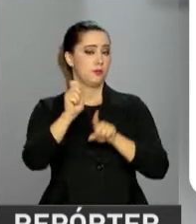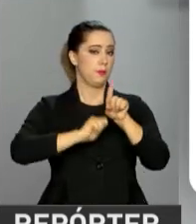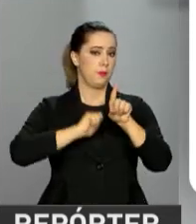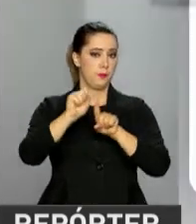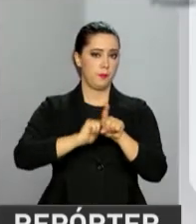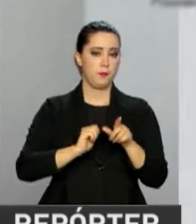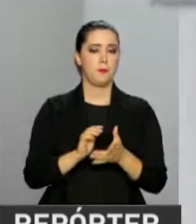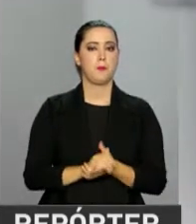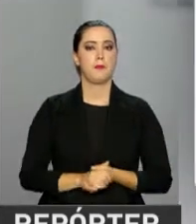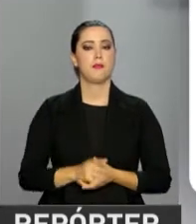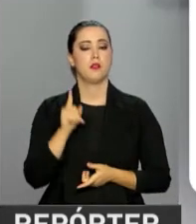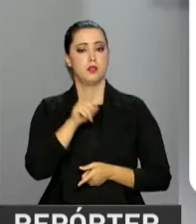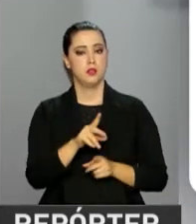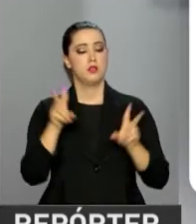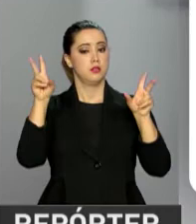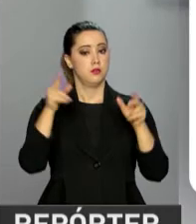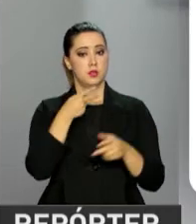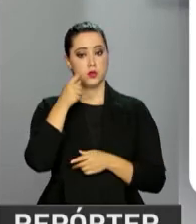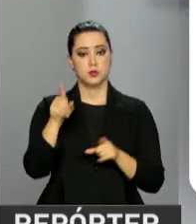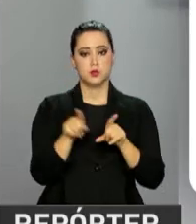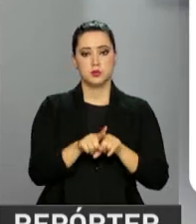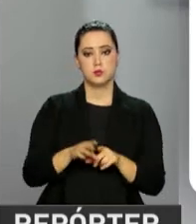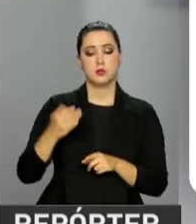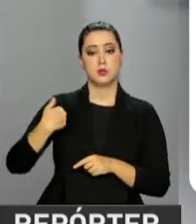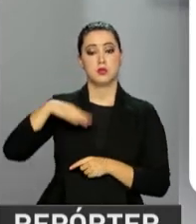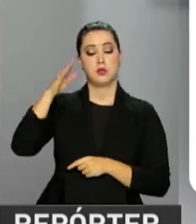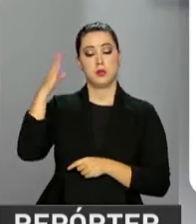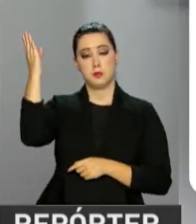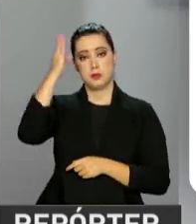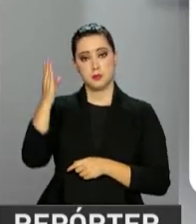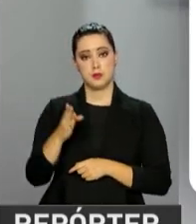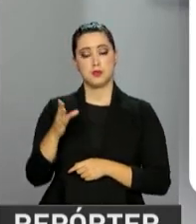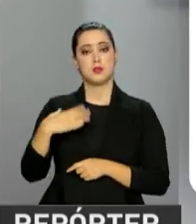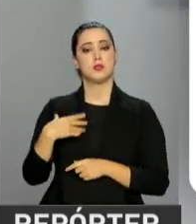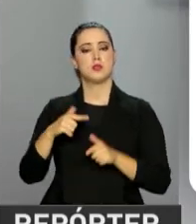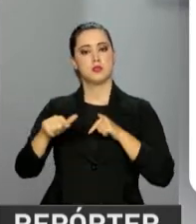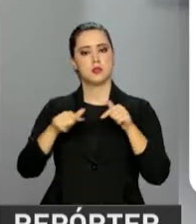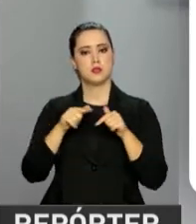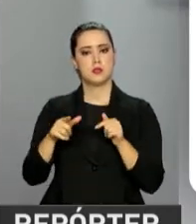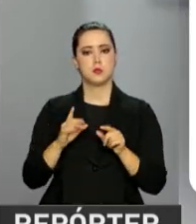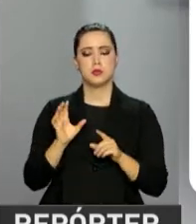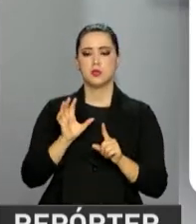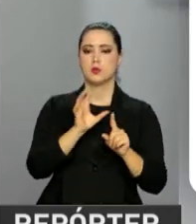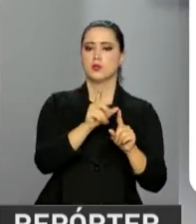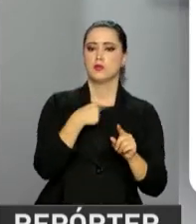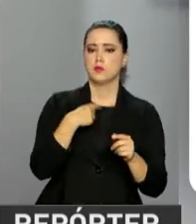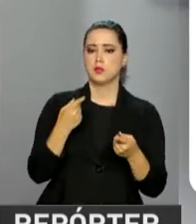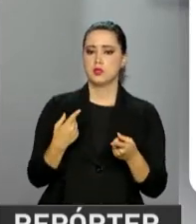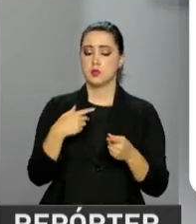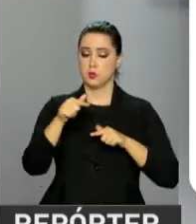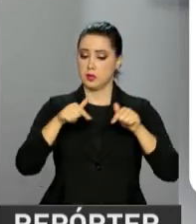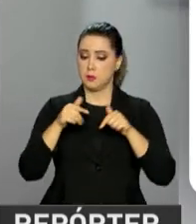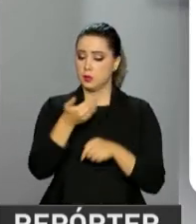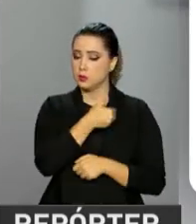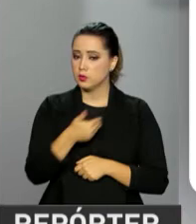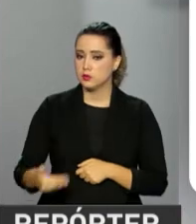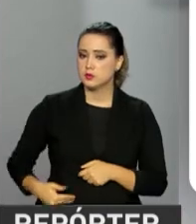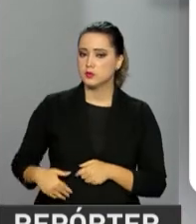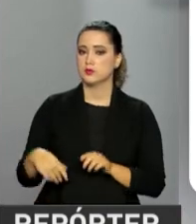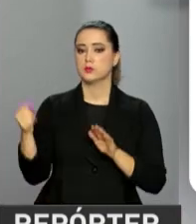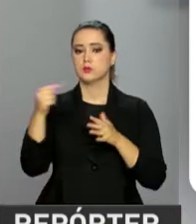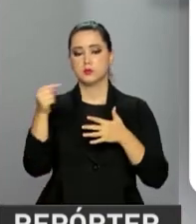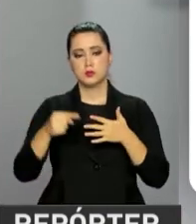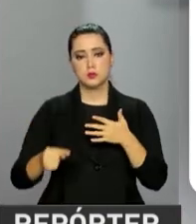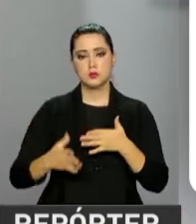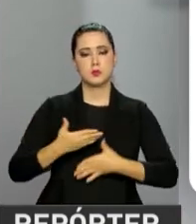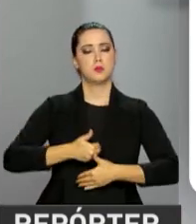meses temer destacou que há mais brasileiros ocupados e que isso é reflexo do trabalho do governo e das medidas tomadas para